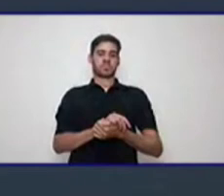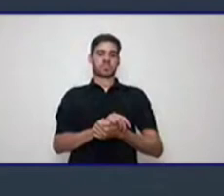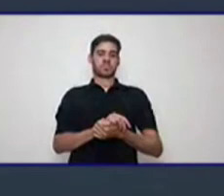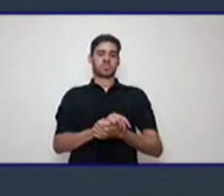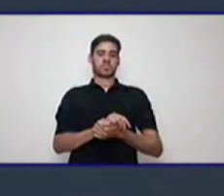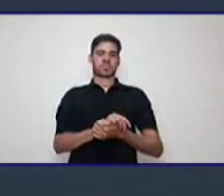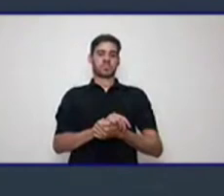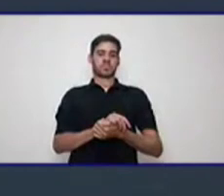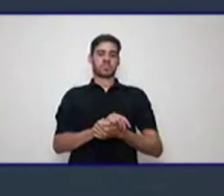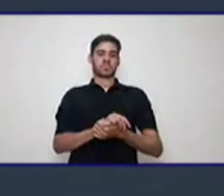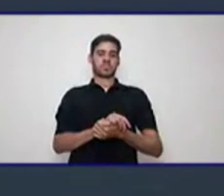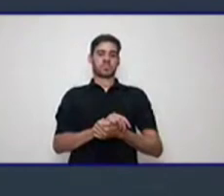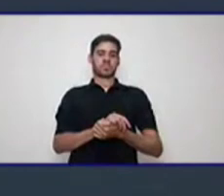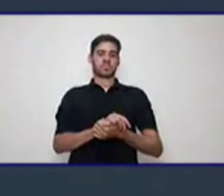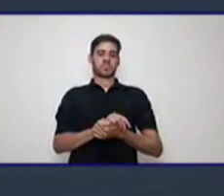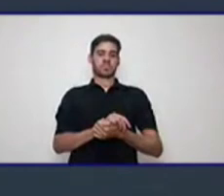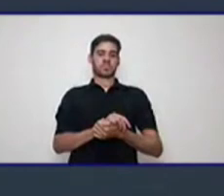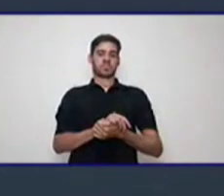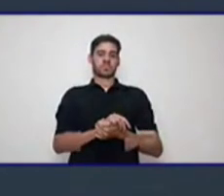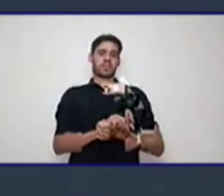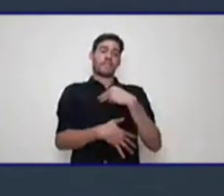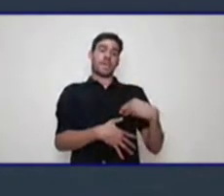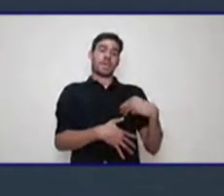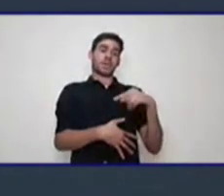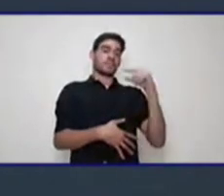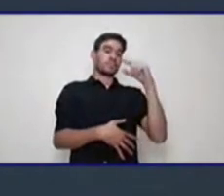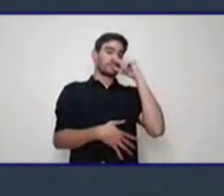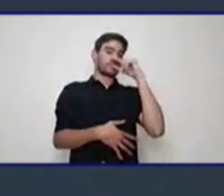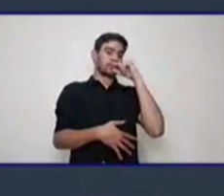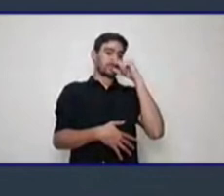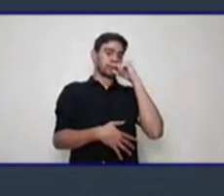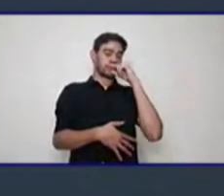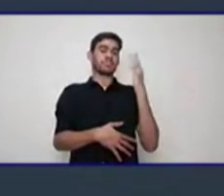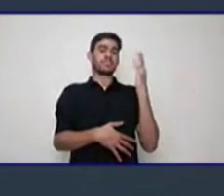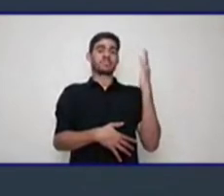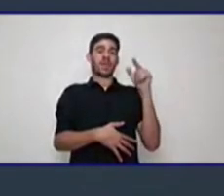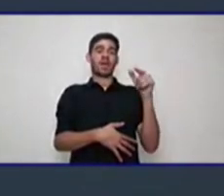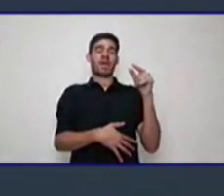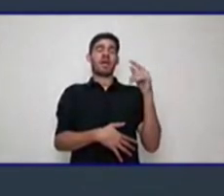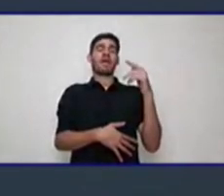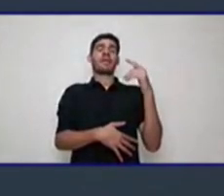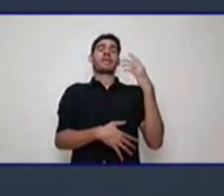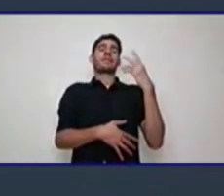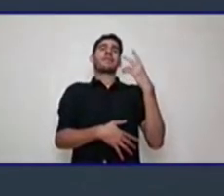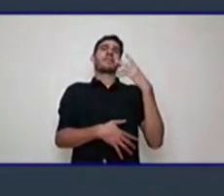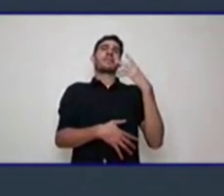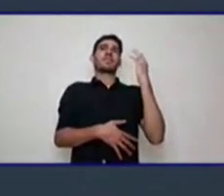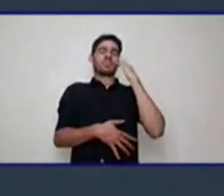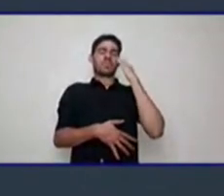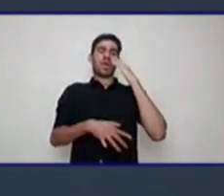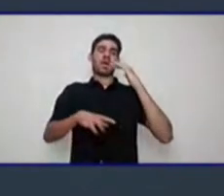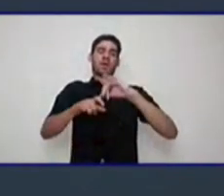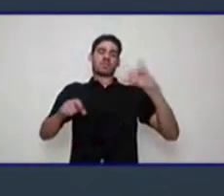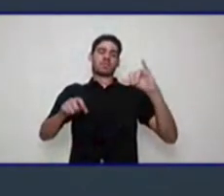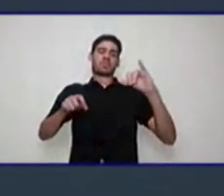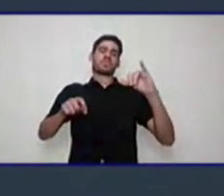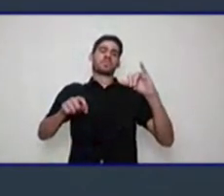consequência. O ministro Luiz Edson Fachin, embora considere ter havido propaganda antecipada